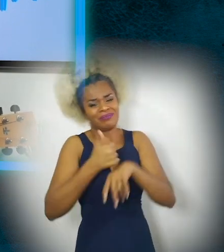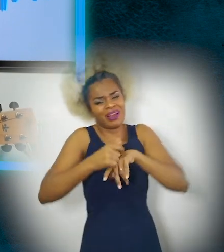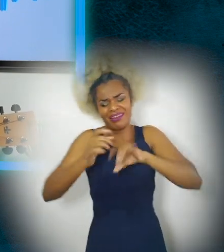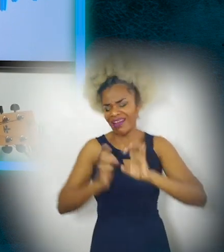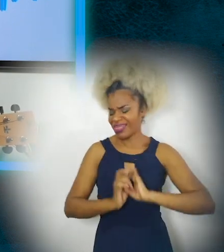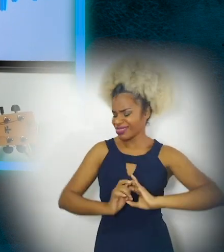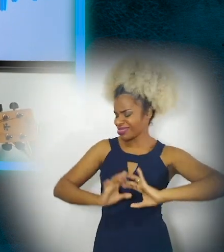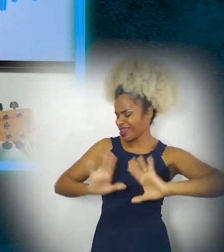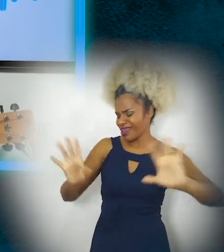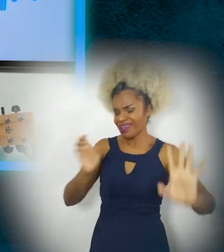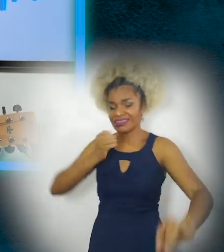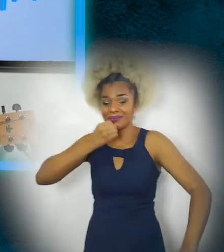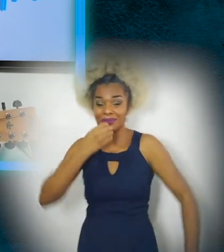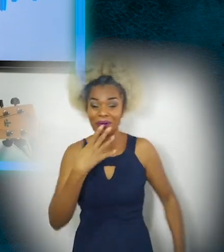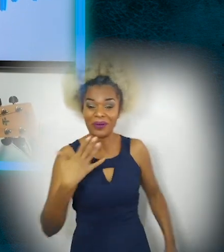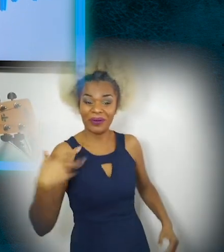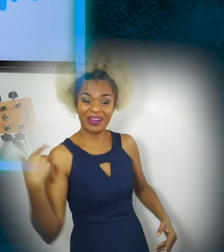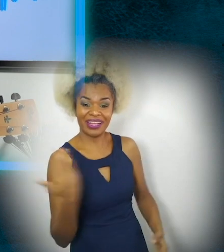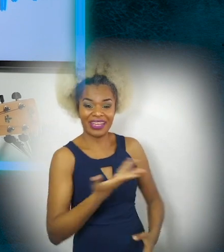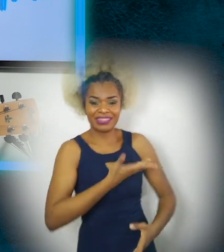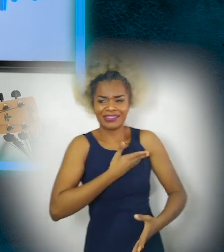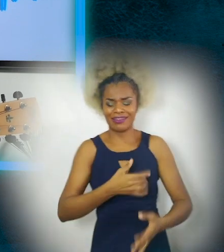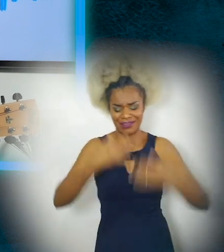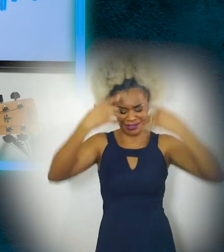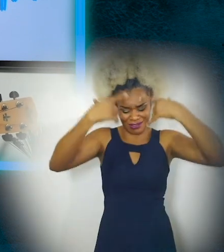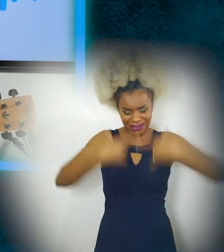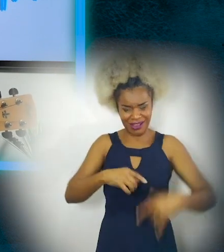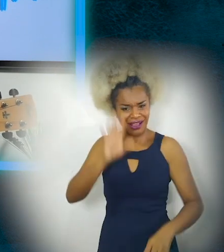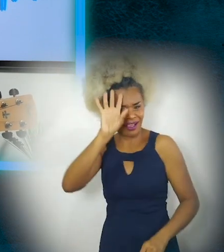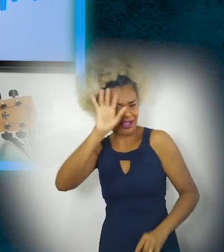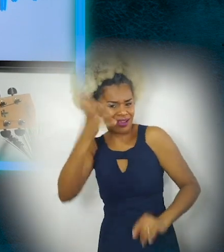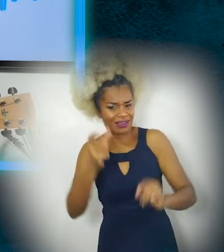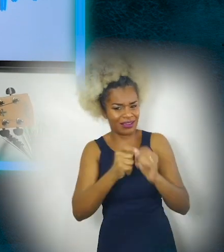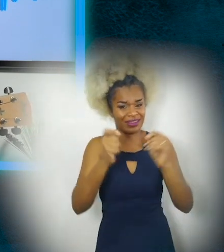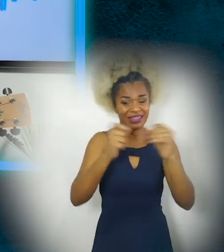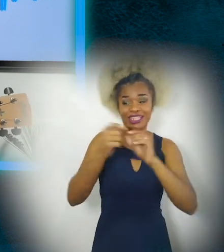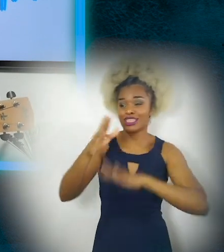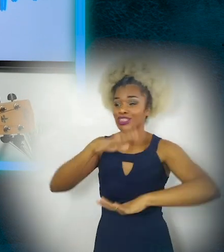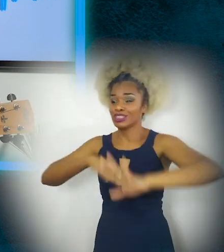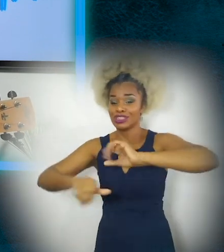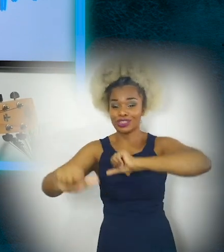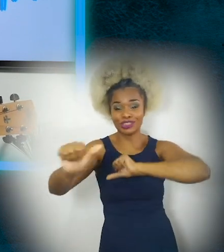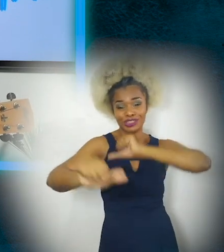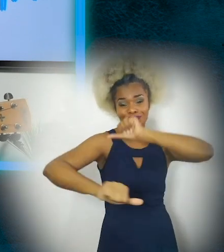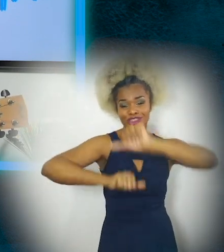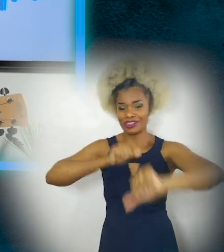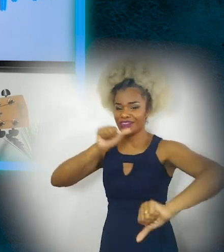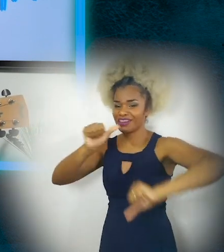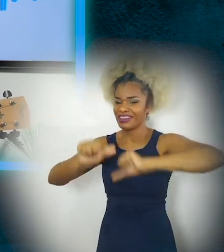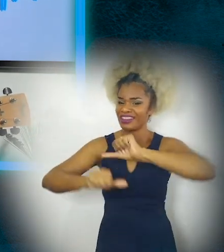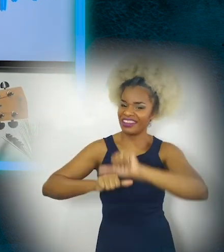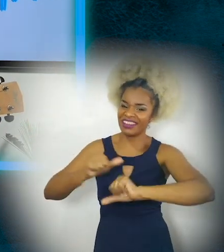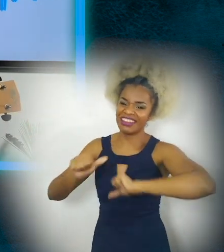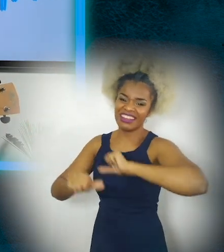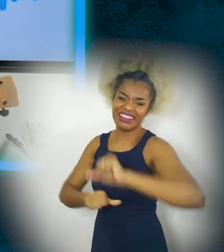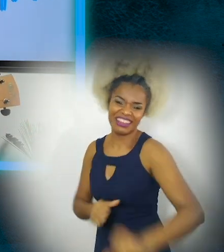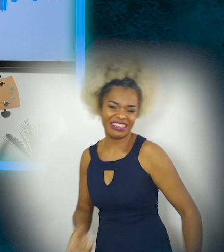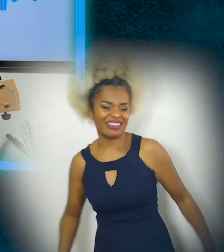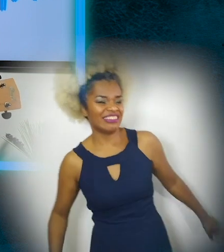poder deixar que as nossas atitudes possam tudo transformar.